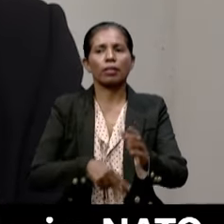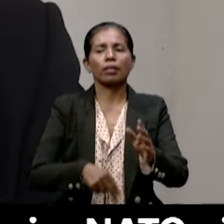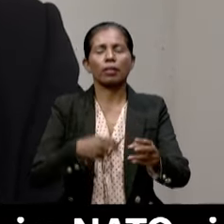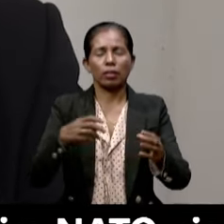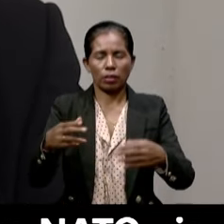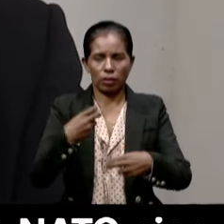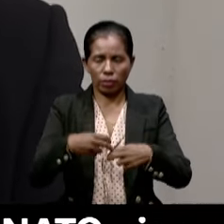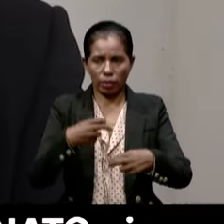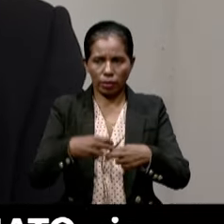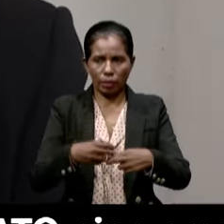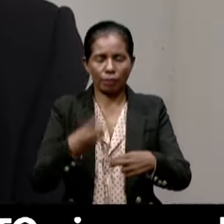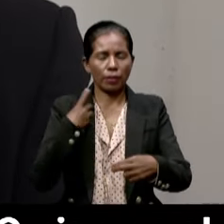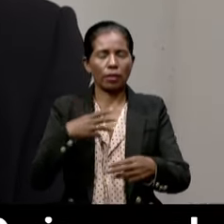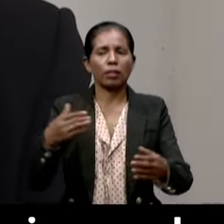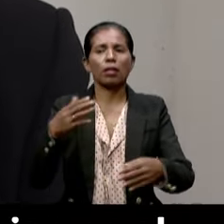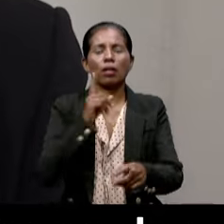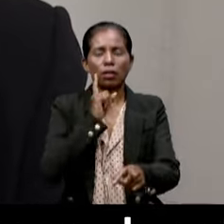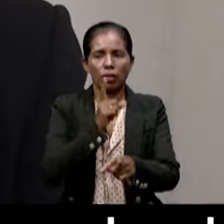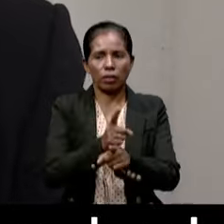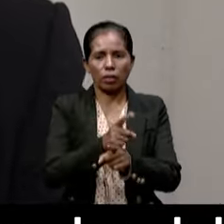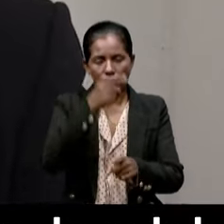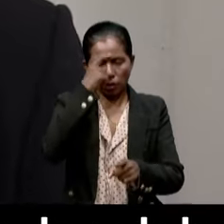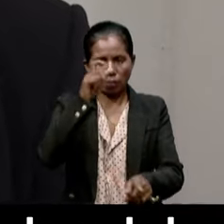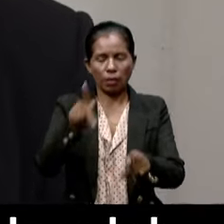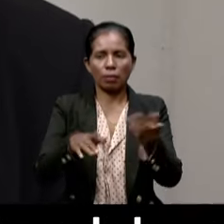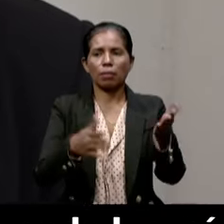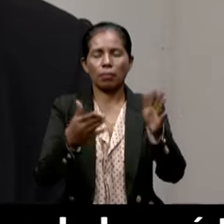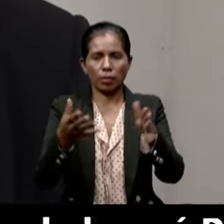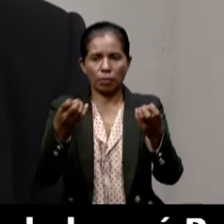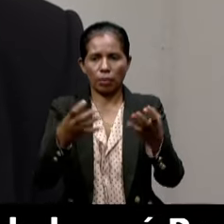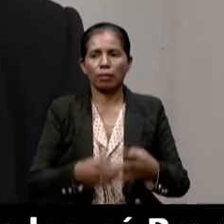lah, saya itu tahu unik nivel ini loss unik, tambah emat mati barak,